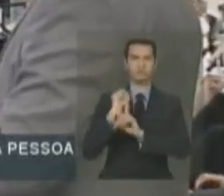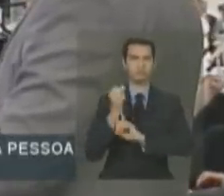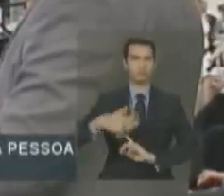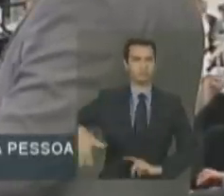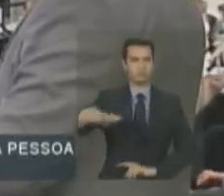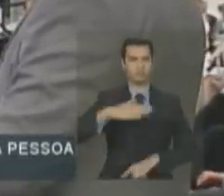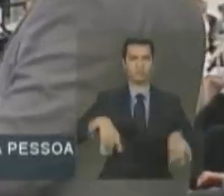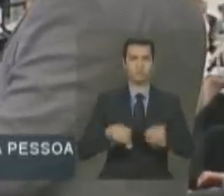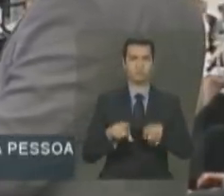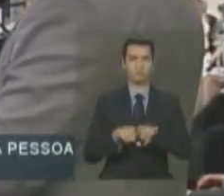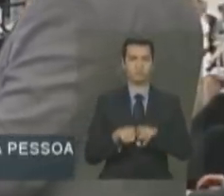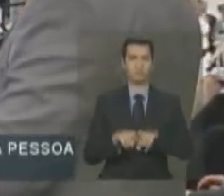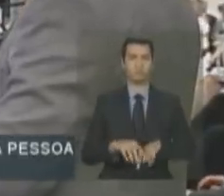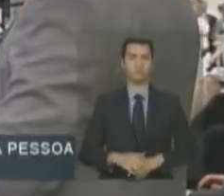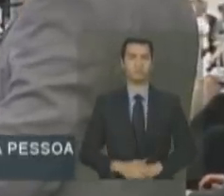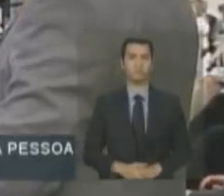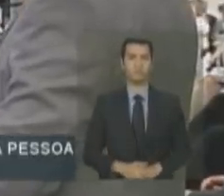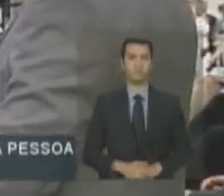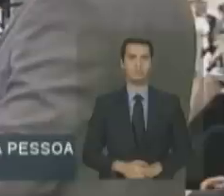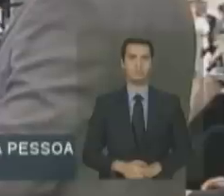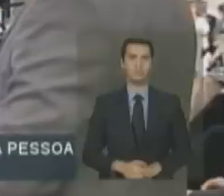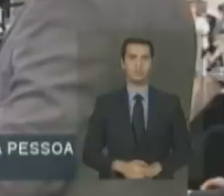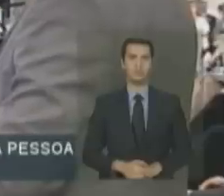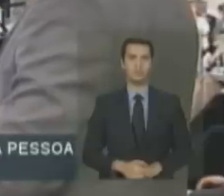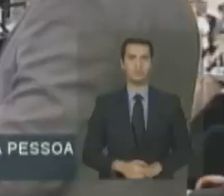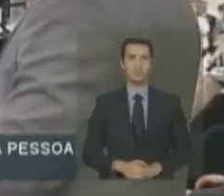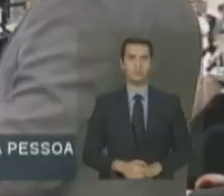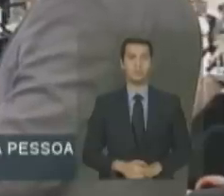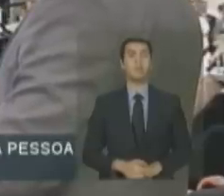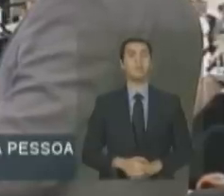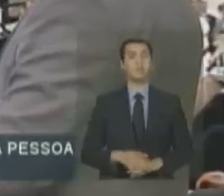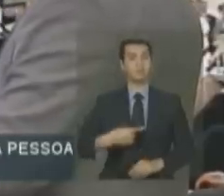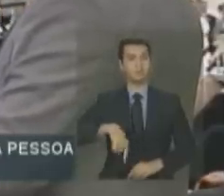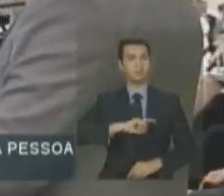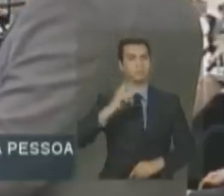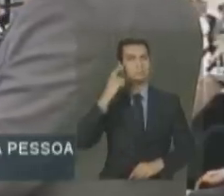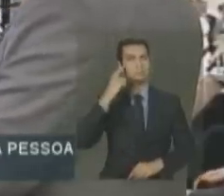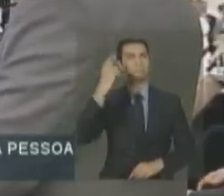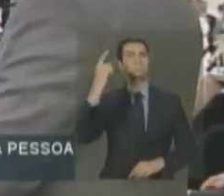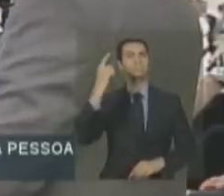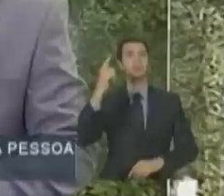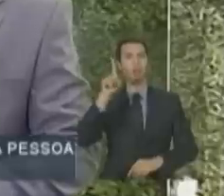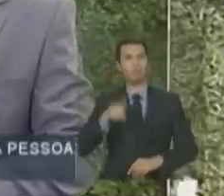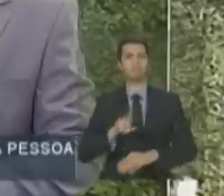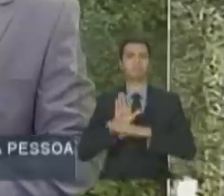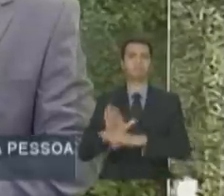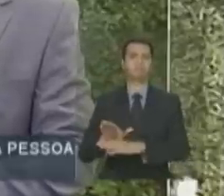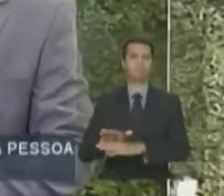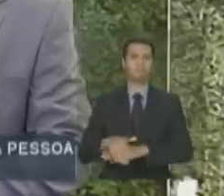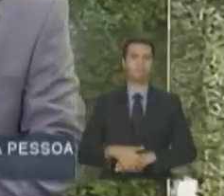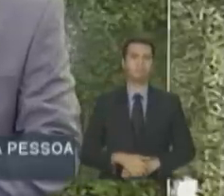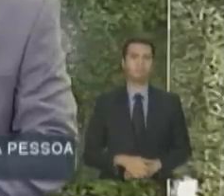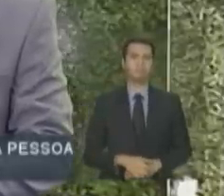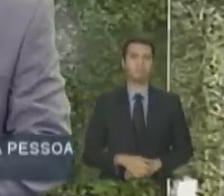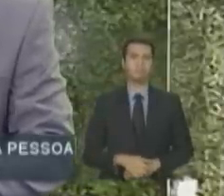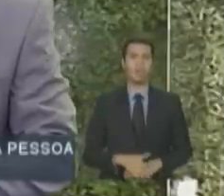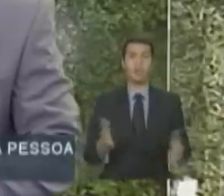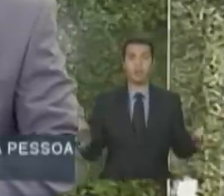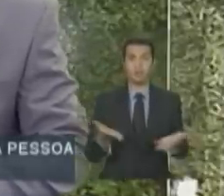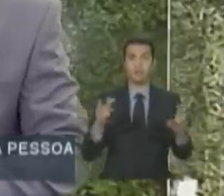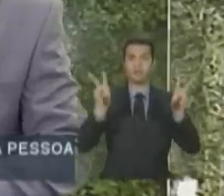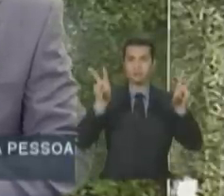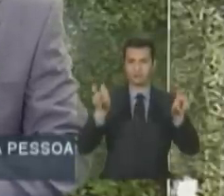É esta o espírito desta ação. Agora, vamos para o eixo atenção